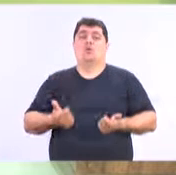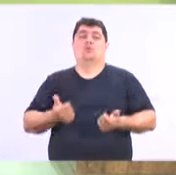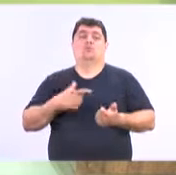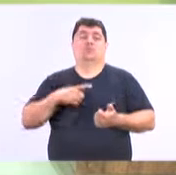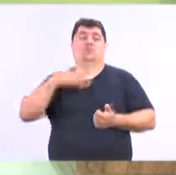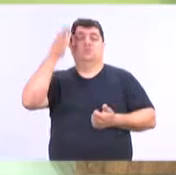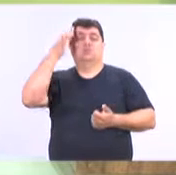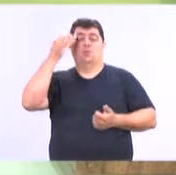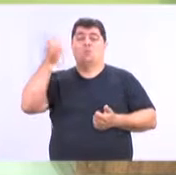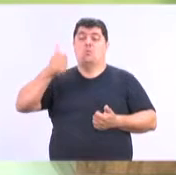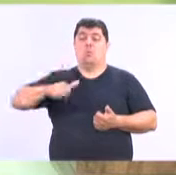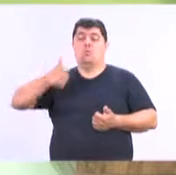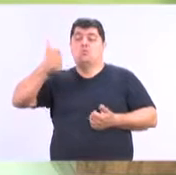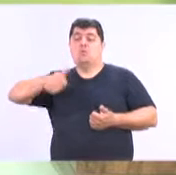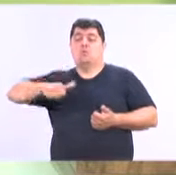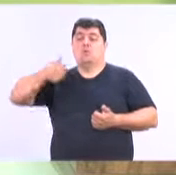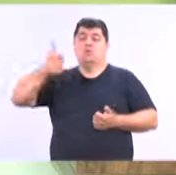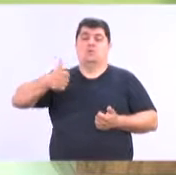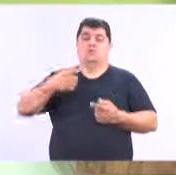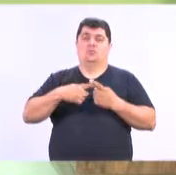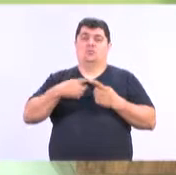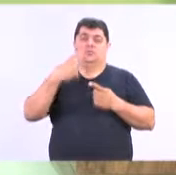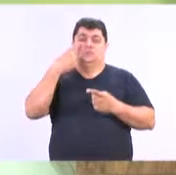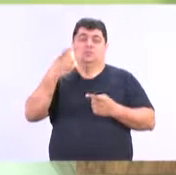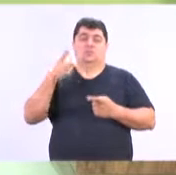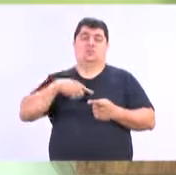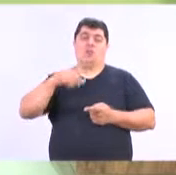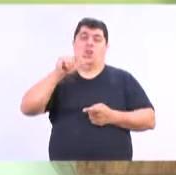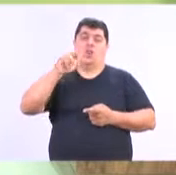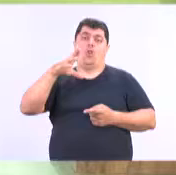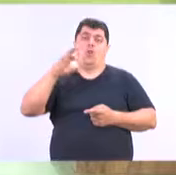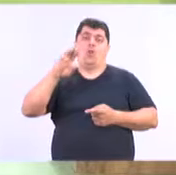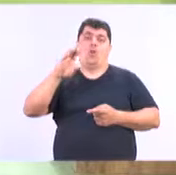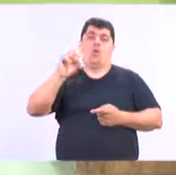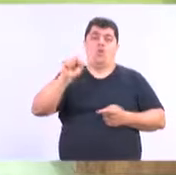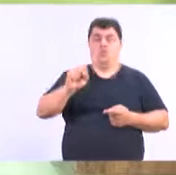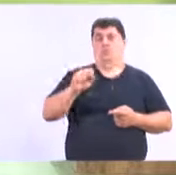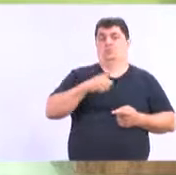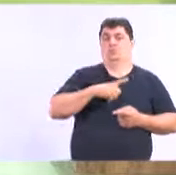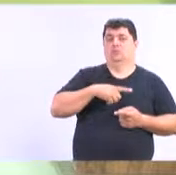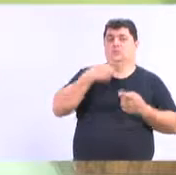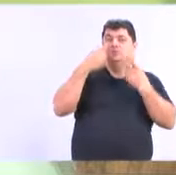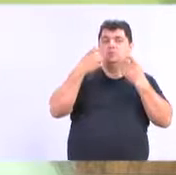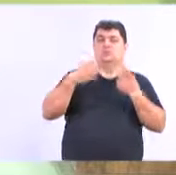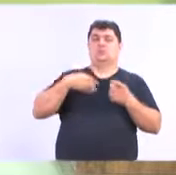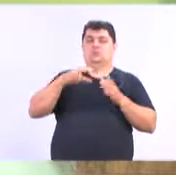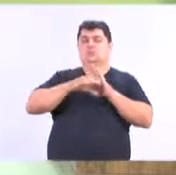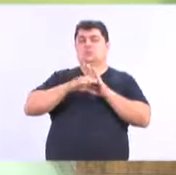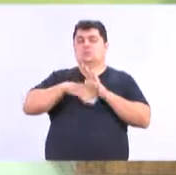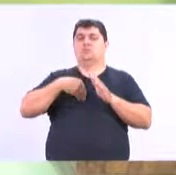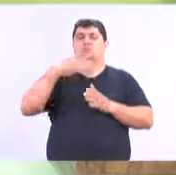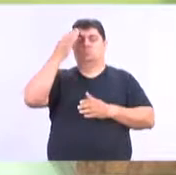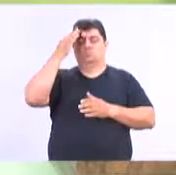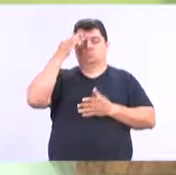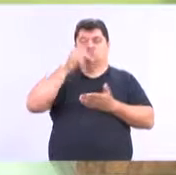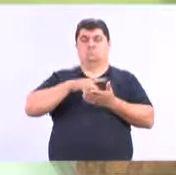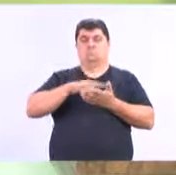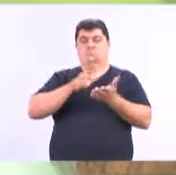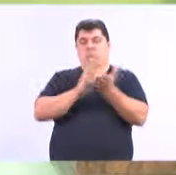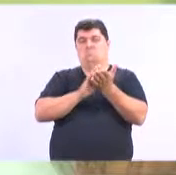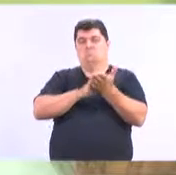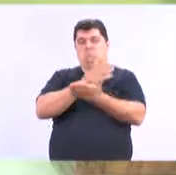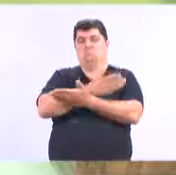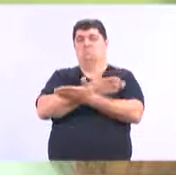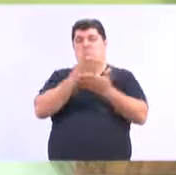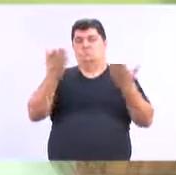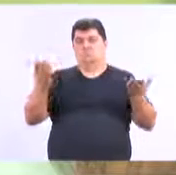ou prejuízo, né? Porque, na verdade, o que é interessante para eles são os lucros. Então, a gente percebe aqui, pelos conceitos, vocês compreenderam. Então, estão de parabéns